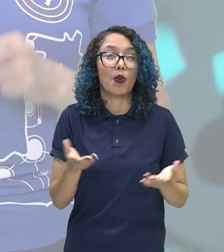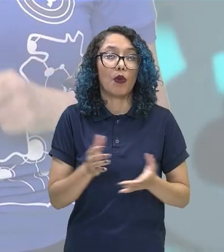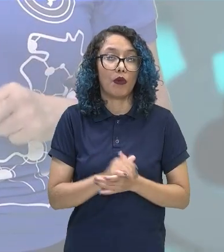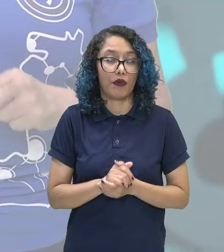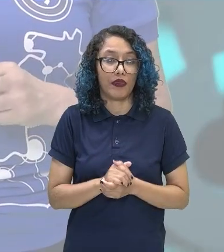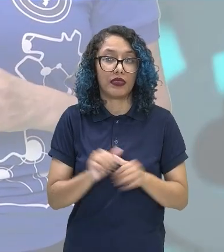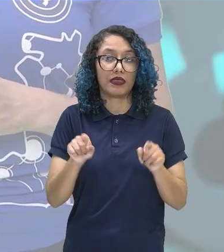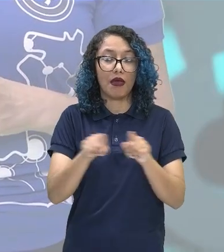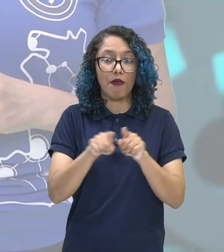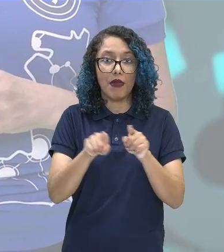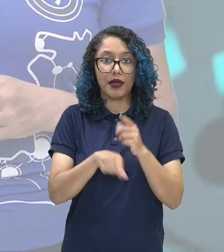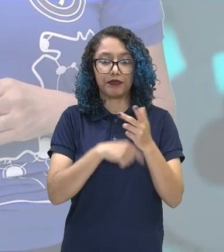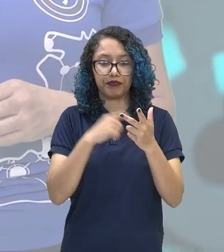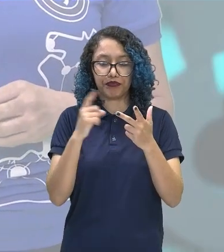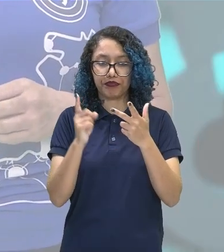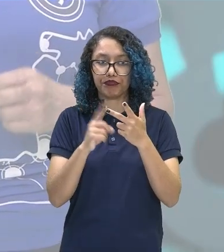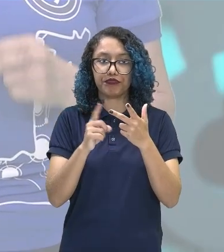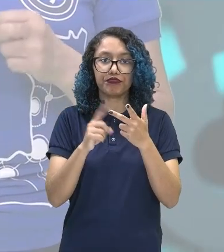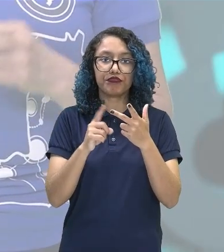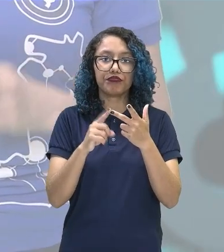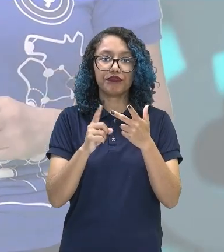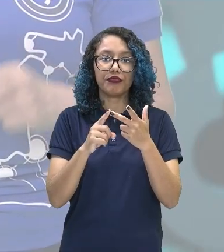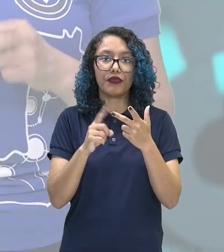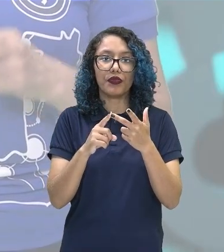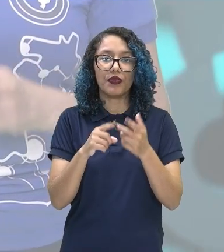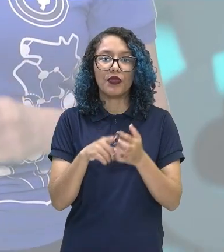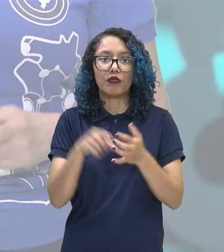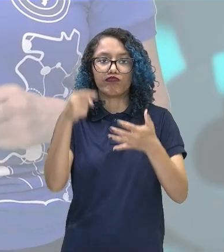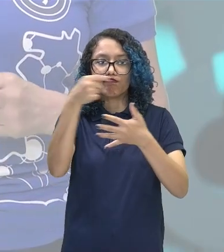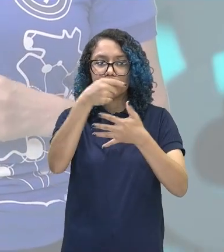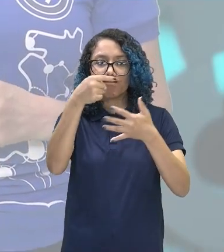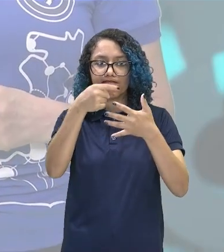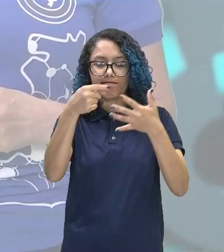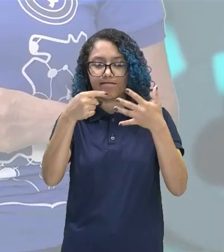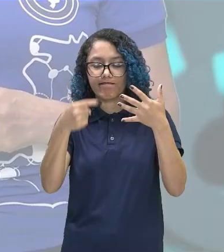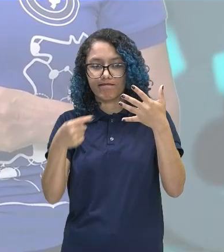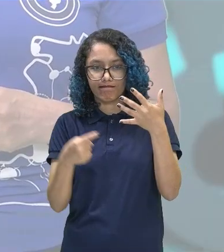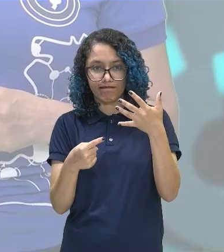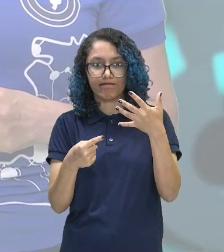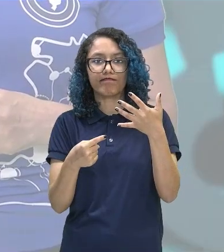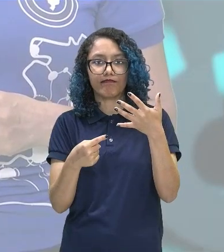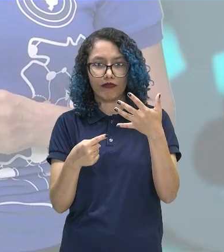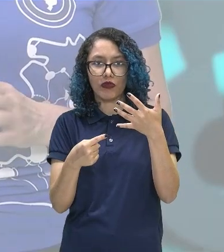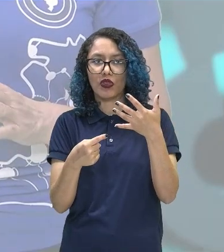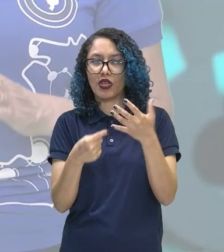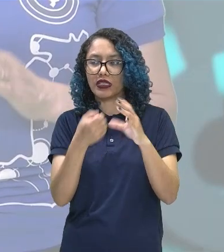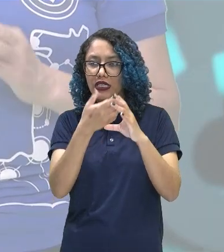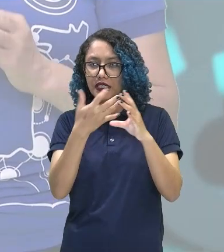Quais elementos fazem parte da construção da reportagem?